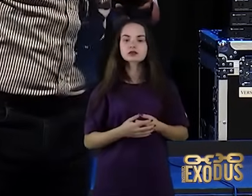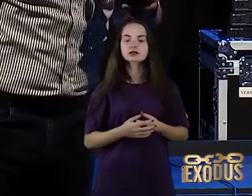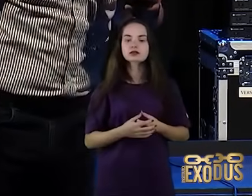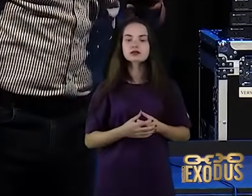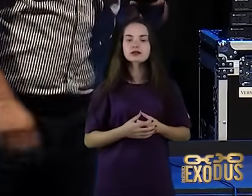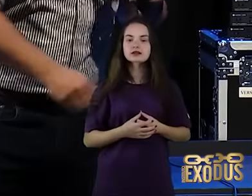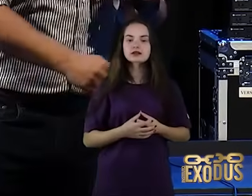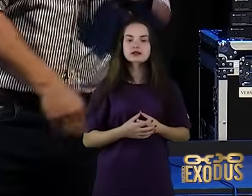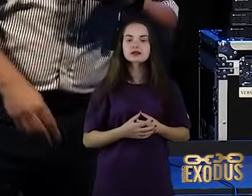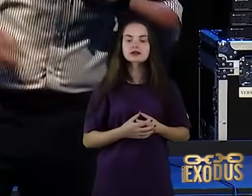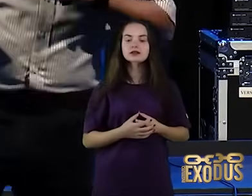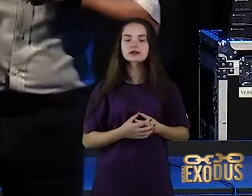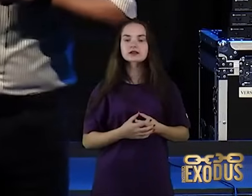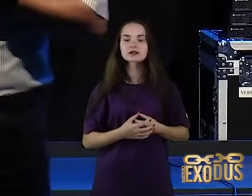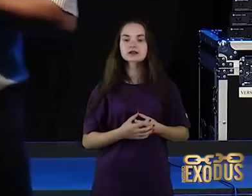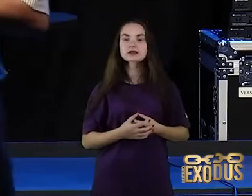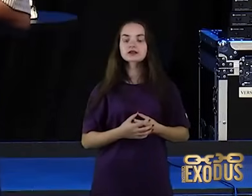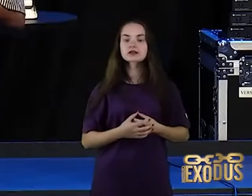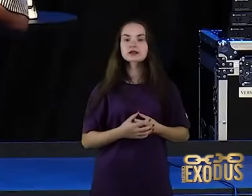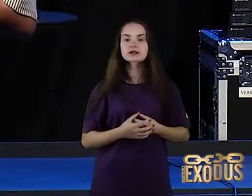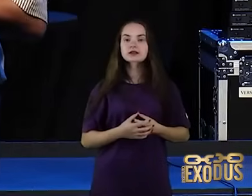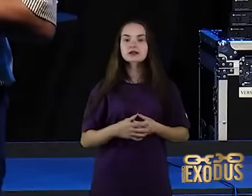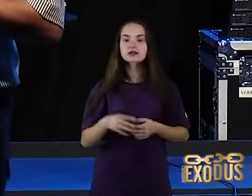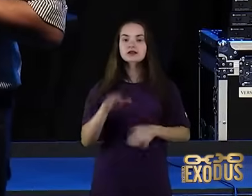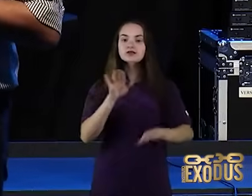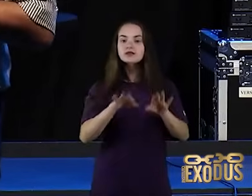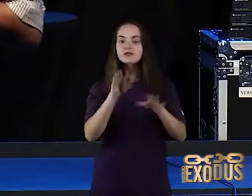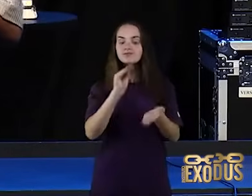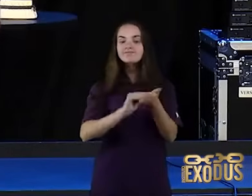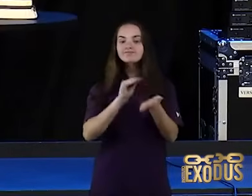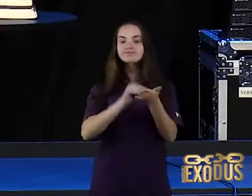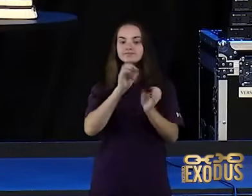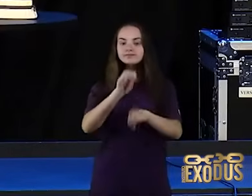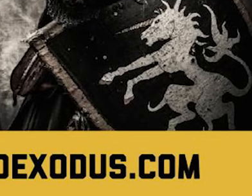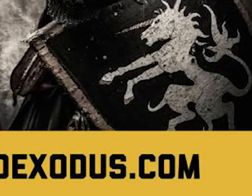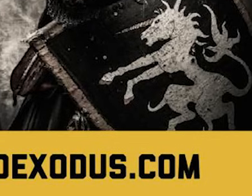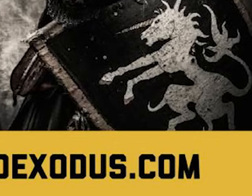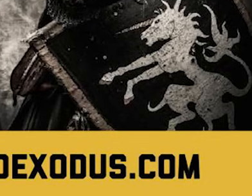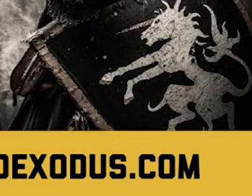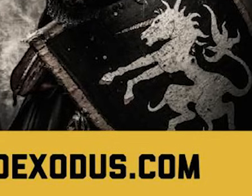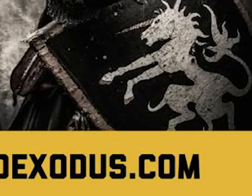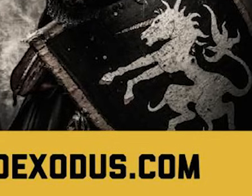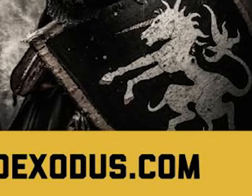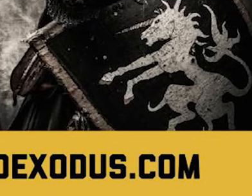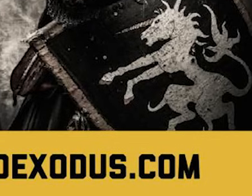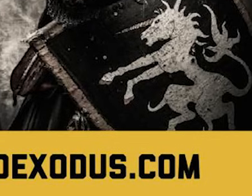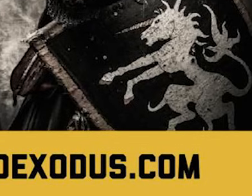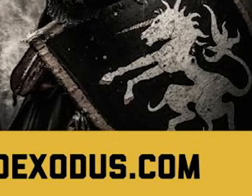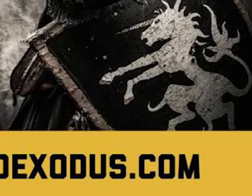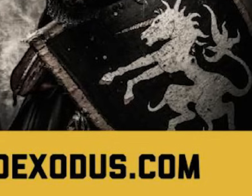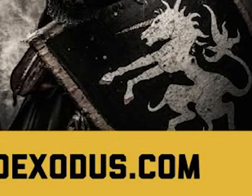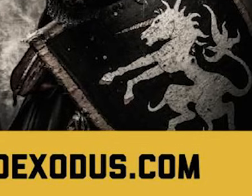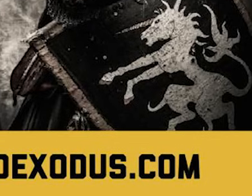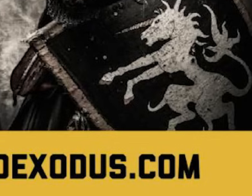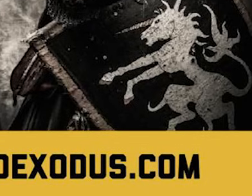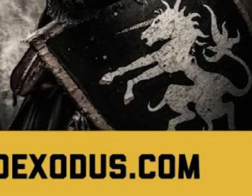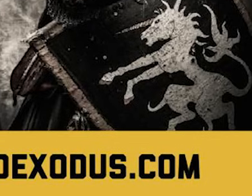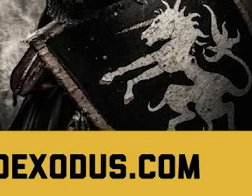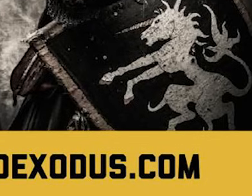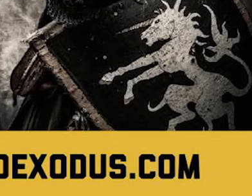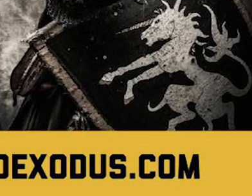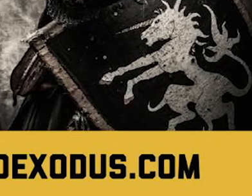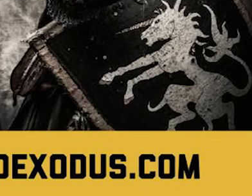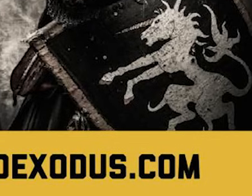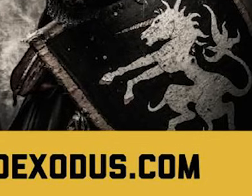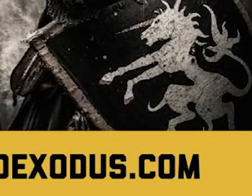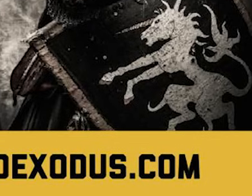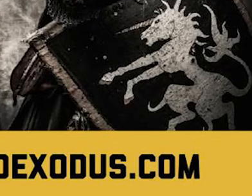esse degrau aqui por qu porque ninguém te ensinou às vezes é a época da sua vida que seu pai não tava lá que sua mãe não tava lá e você não consegue